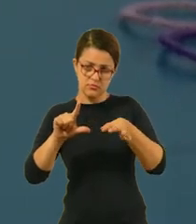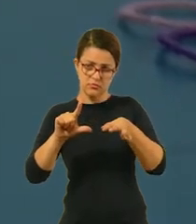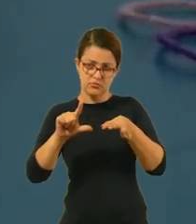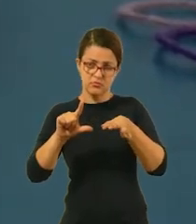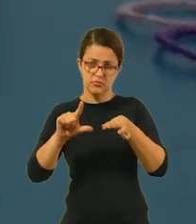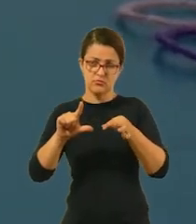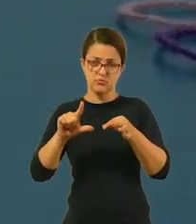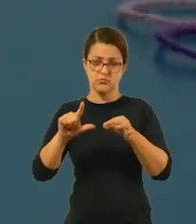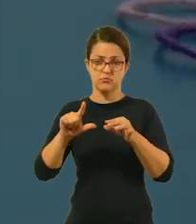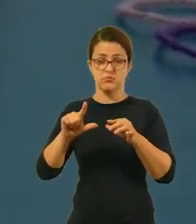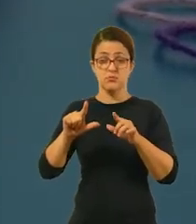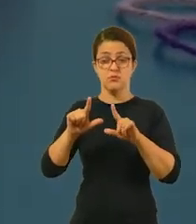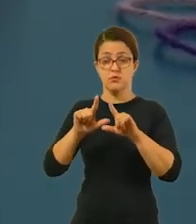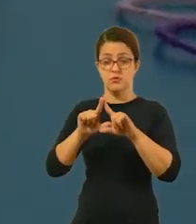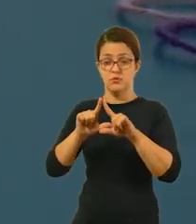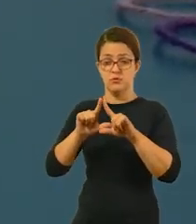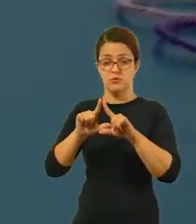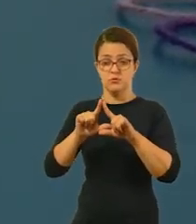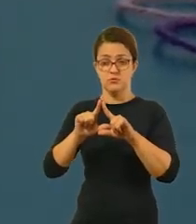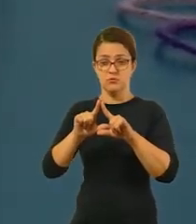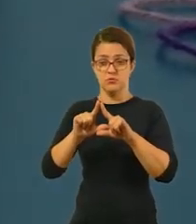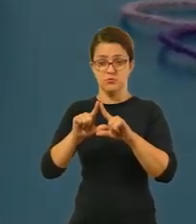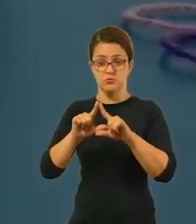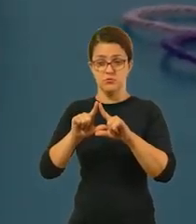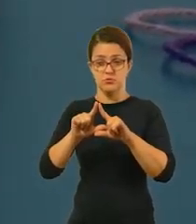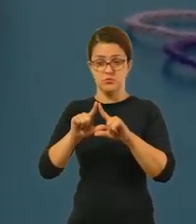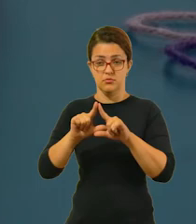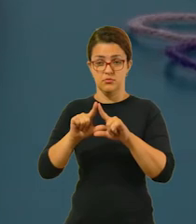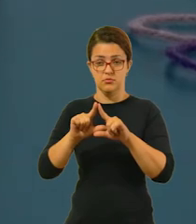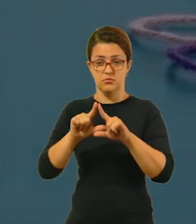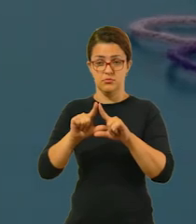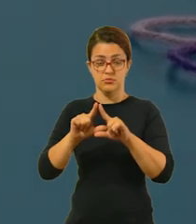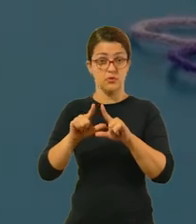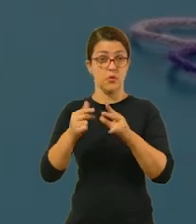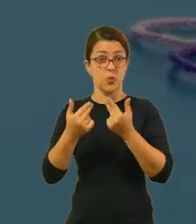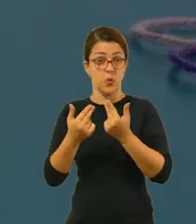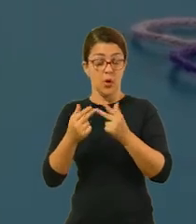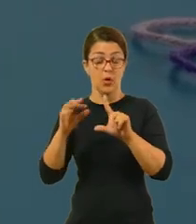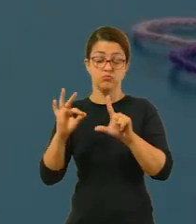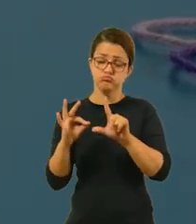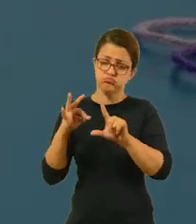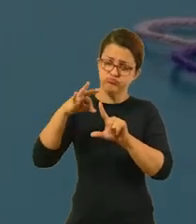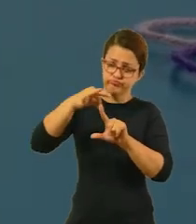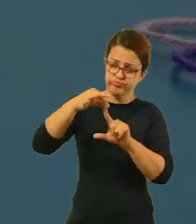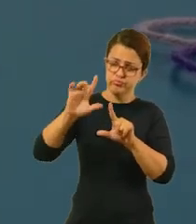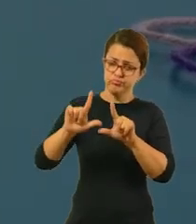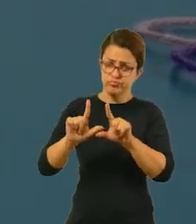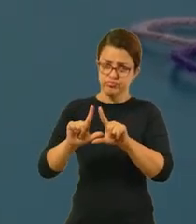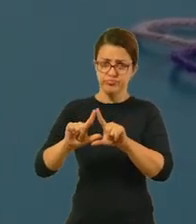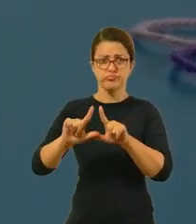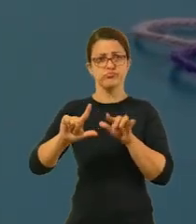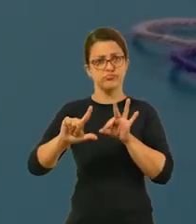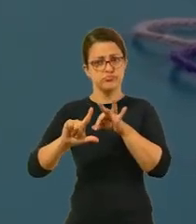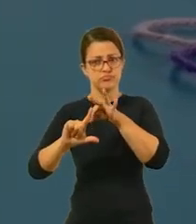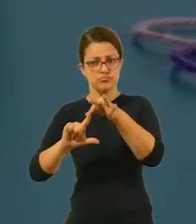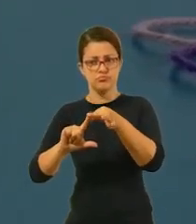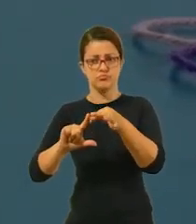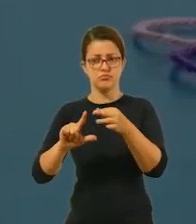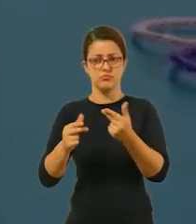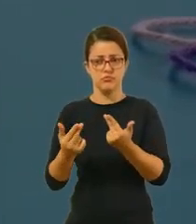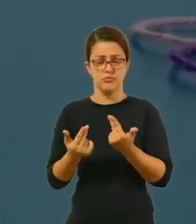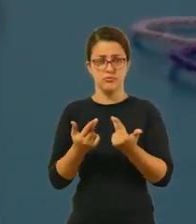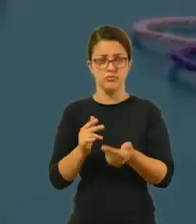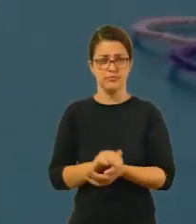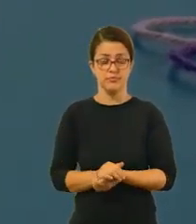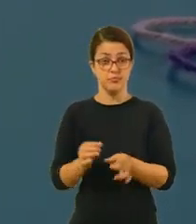Depois, pego a ponta da parte esquerda e faço a mesma coisa.